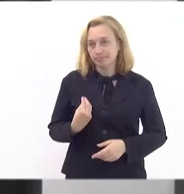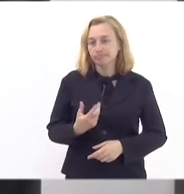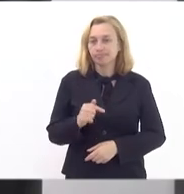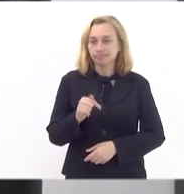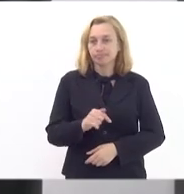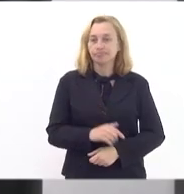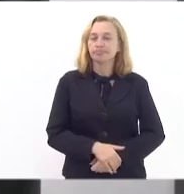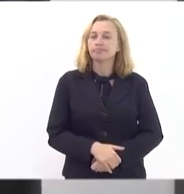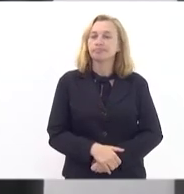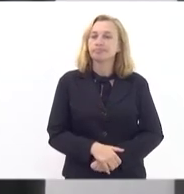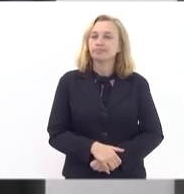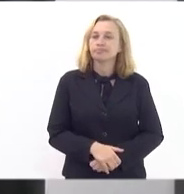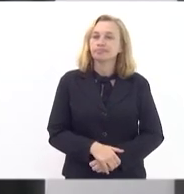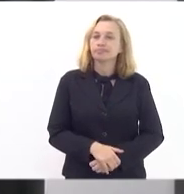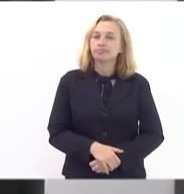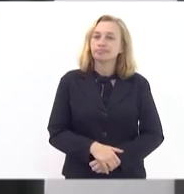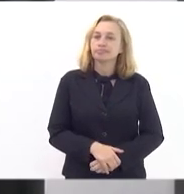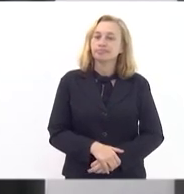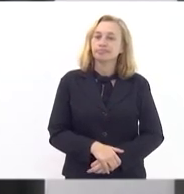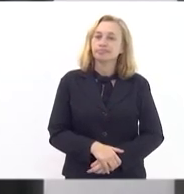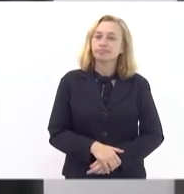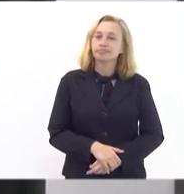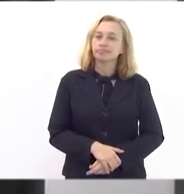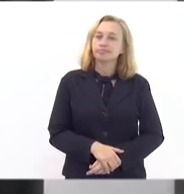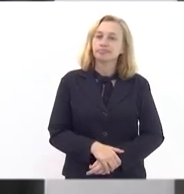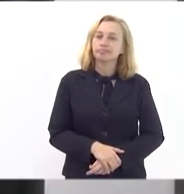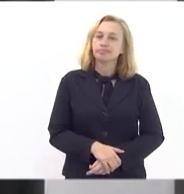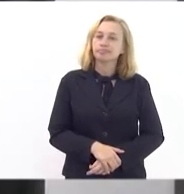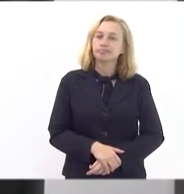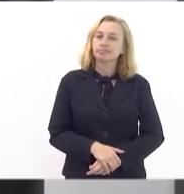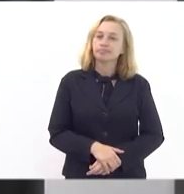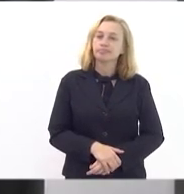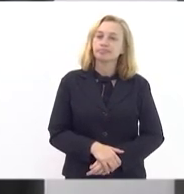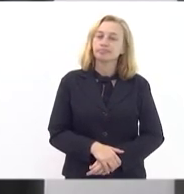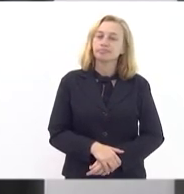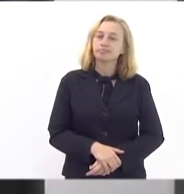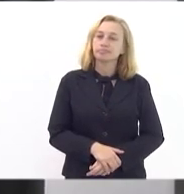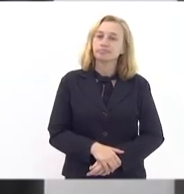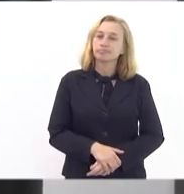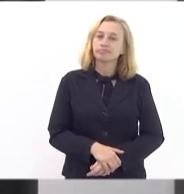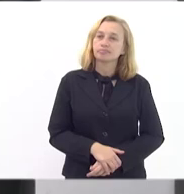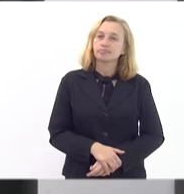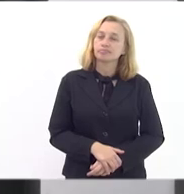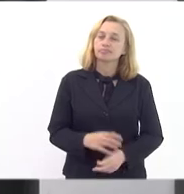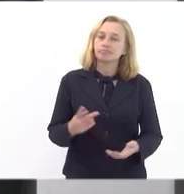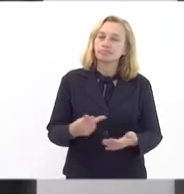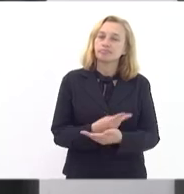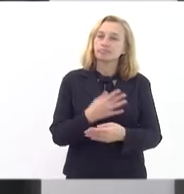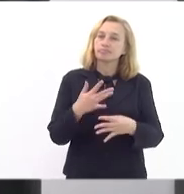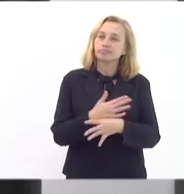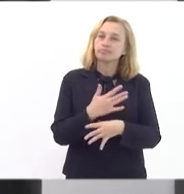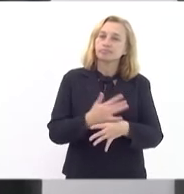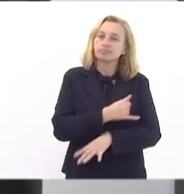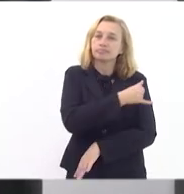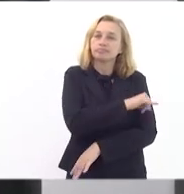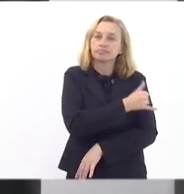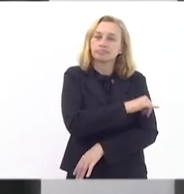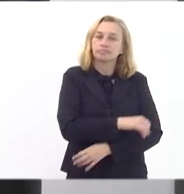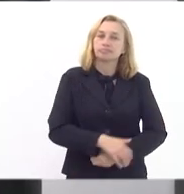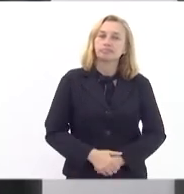nesta audiência é um fato que aconteceu aqui na cidade do Rio de Janeiro